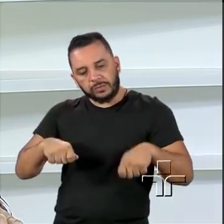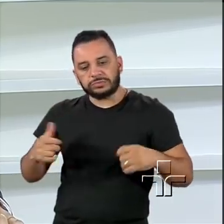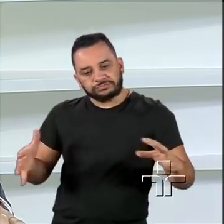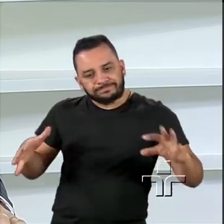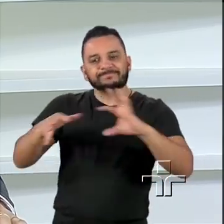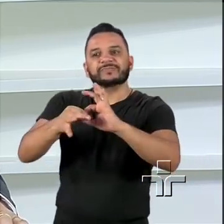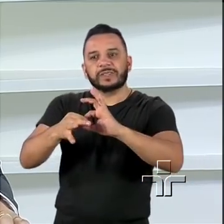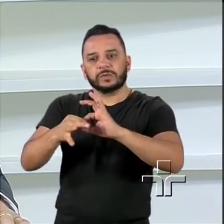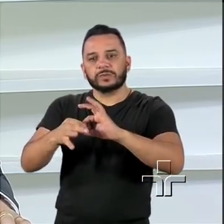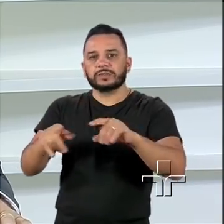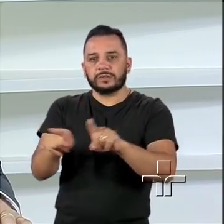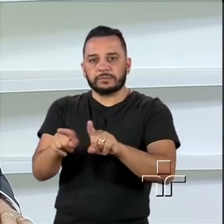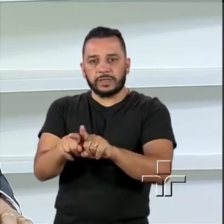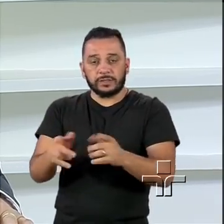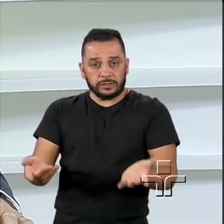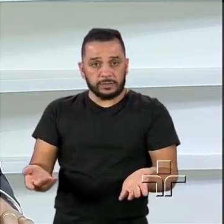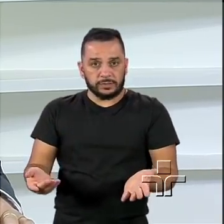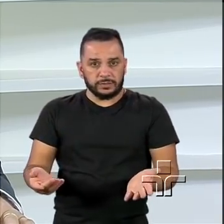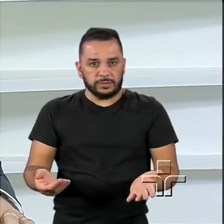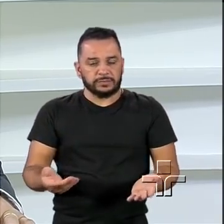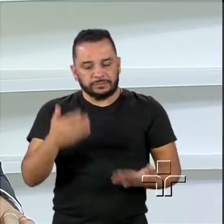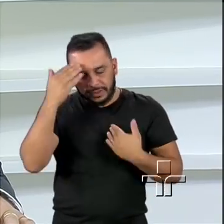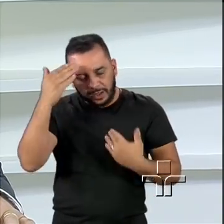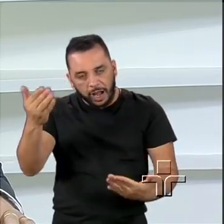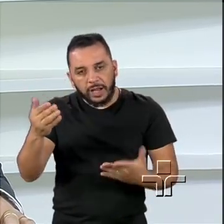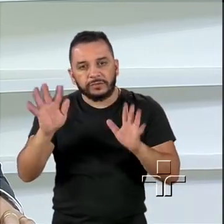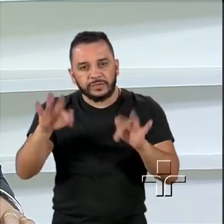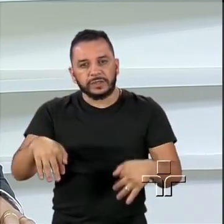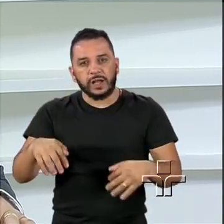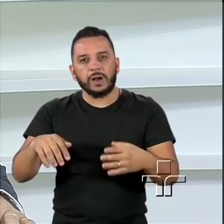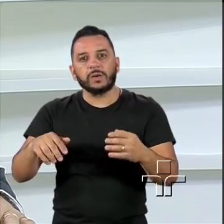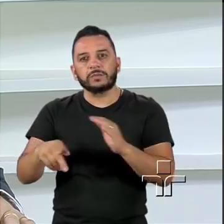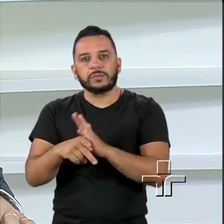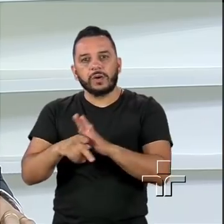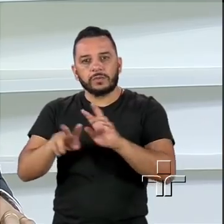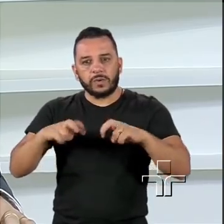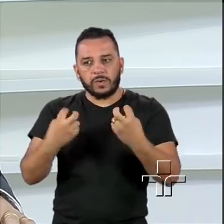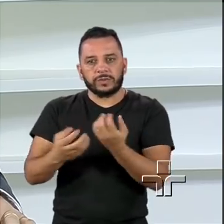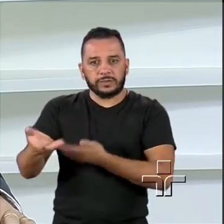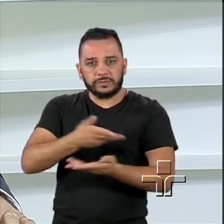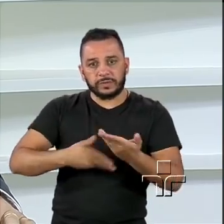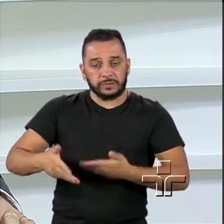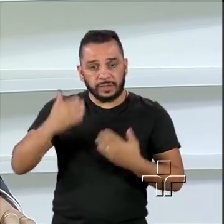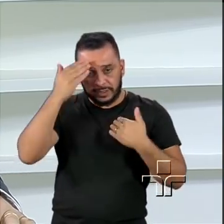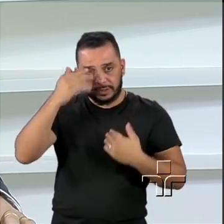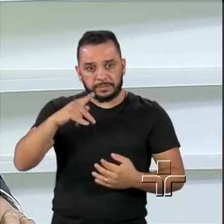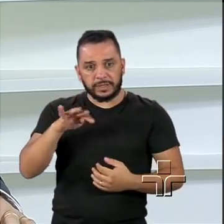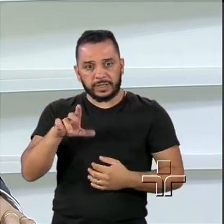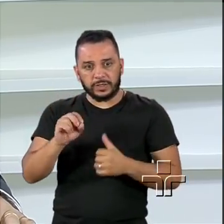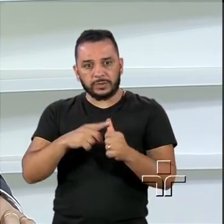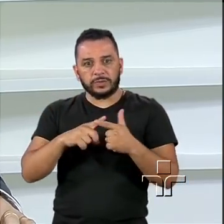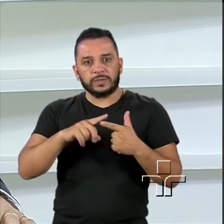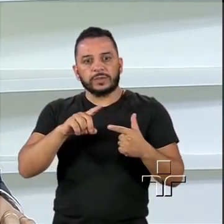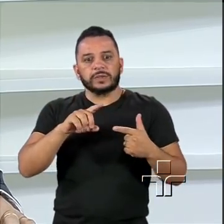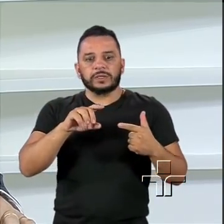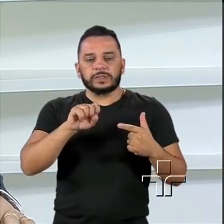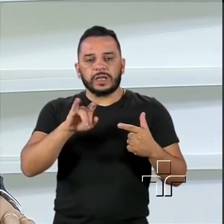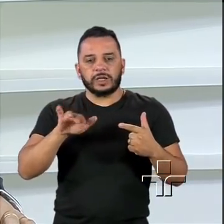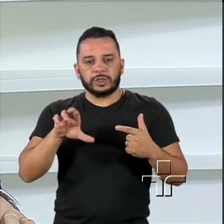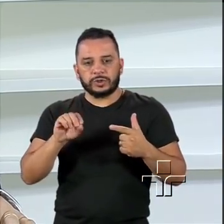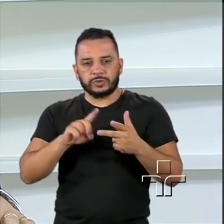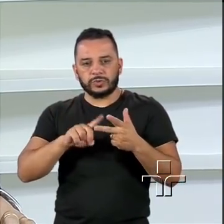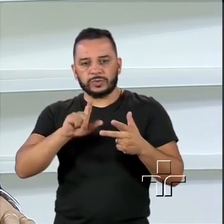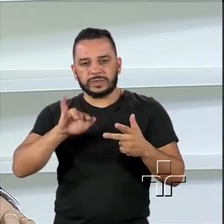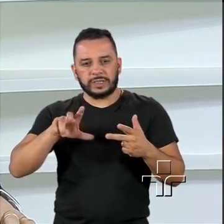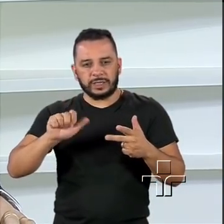obrigado. Estamos chegando ao final de mais essa edição do Roda Viva. Agradeço a participação do Pedro Venceslau, do Sérgio Roxo, da Luciana Araújo,